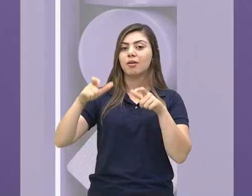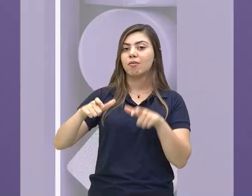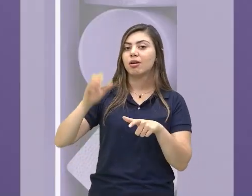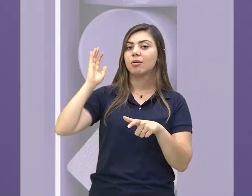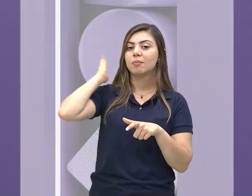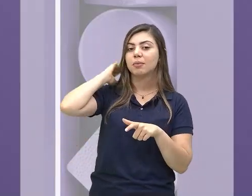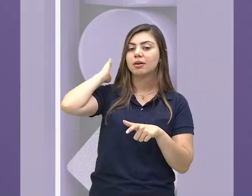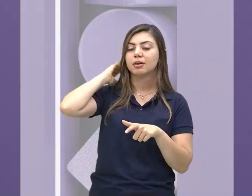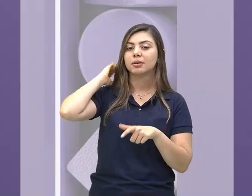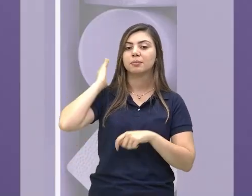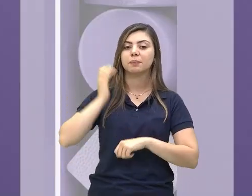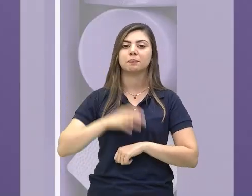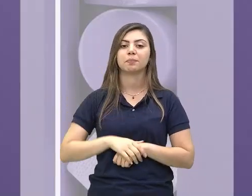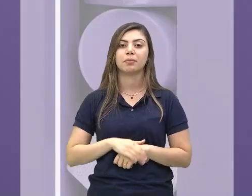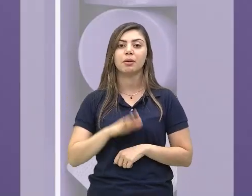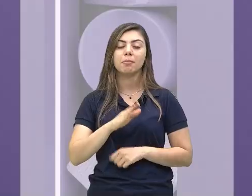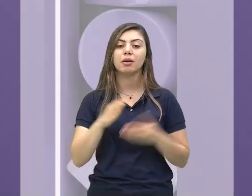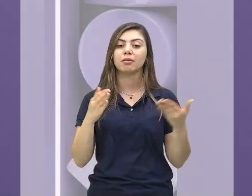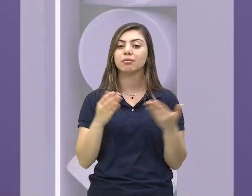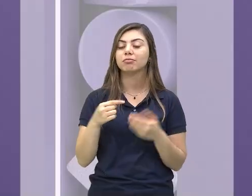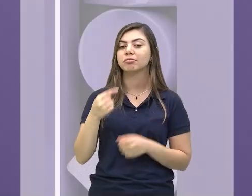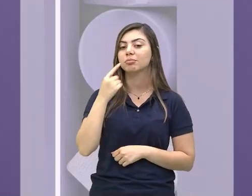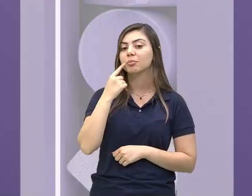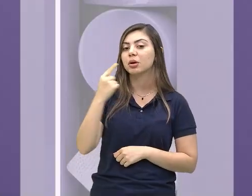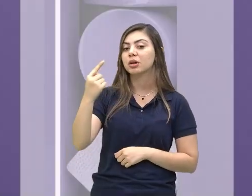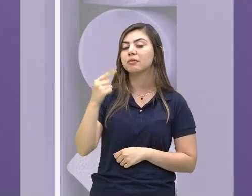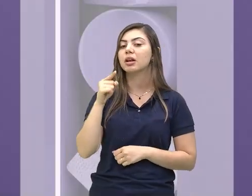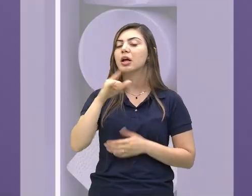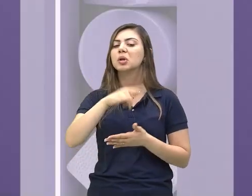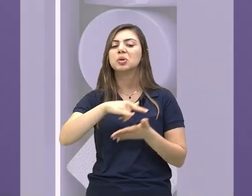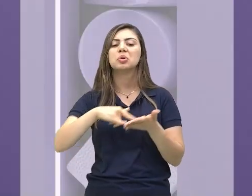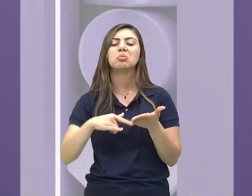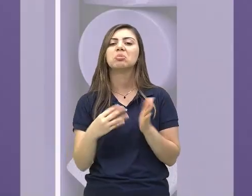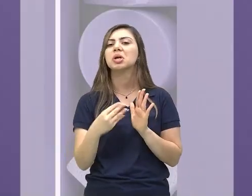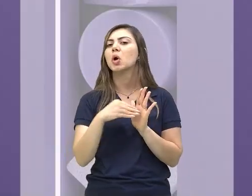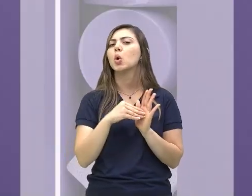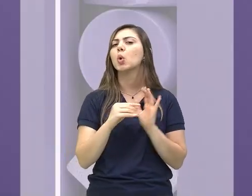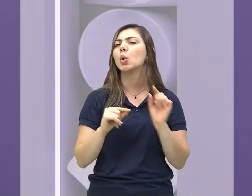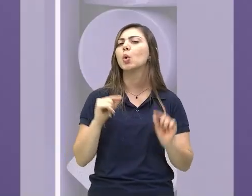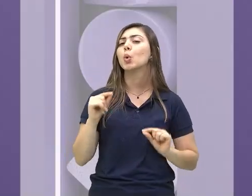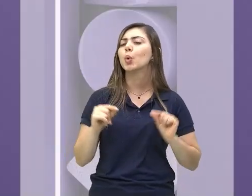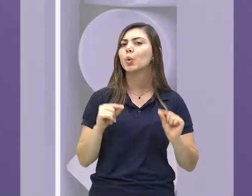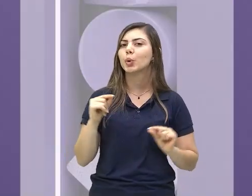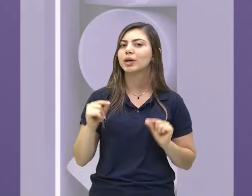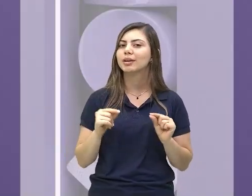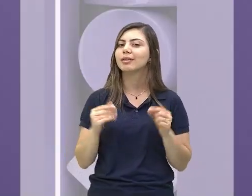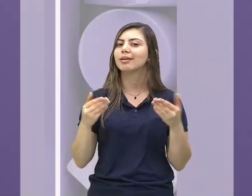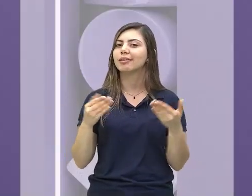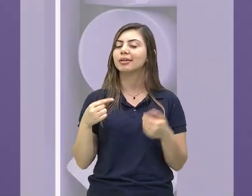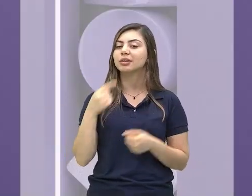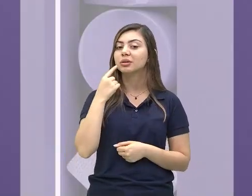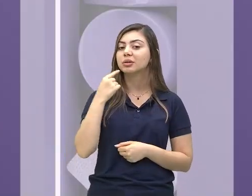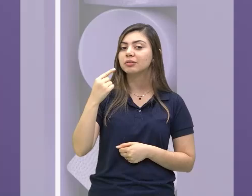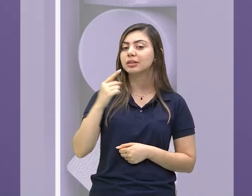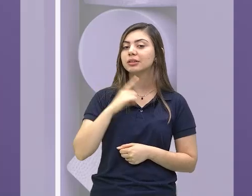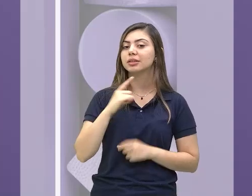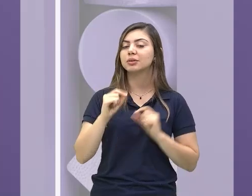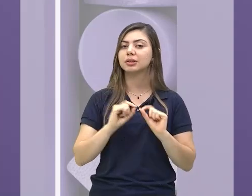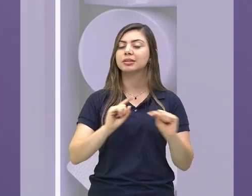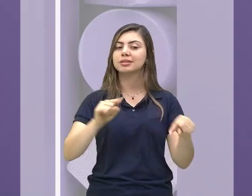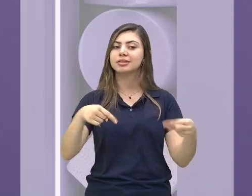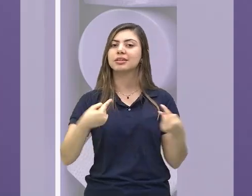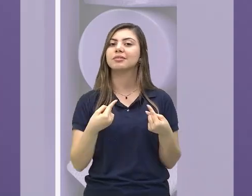Pará. Dá uma olhada nesses destaques e no que esse documento contém, que vem também a confrontar os principais